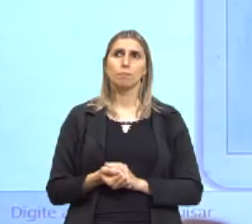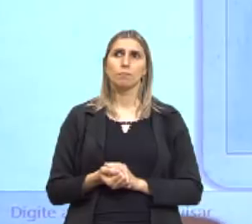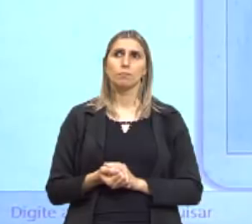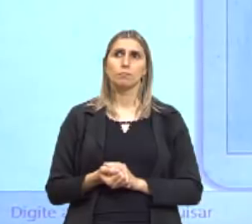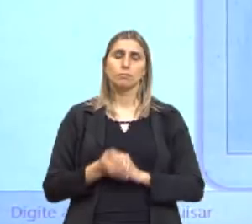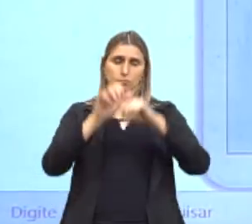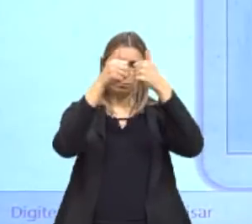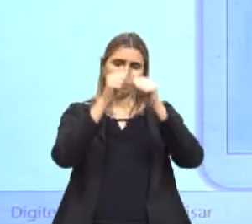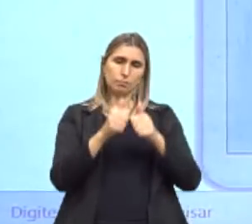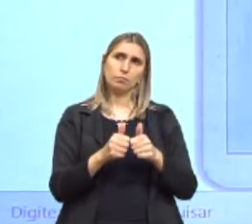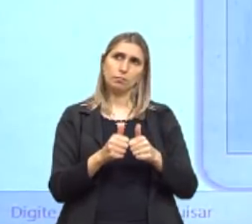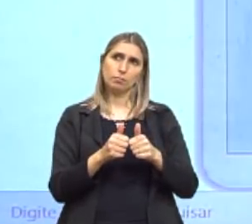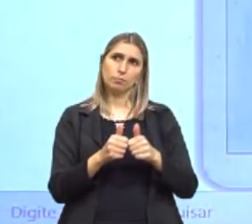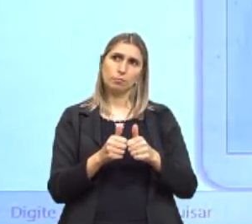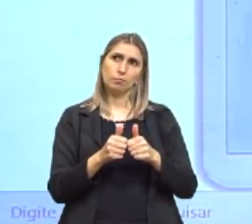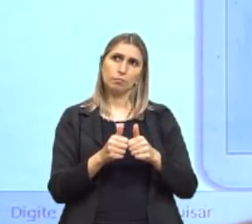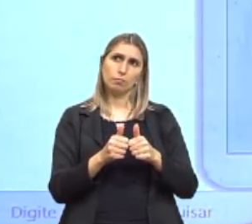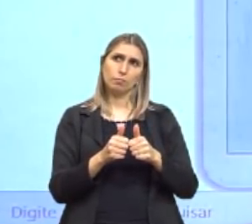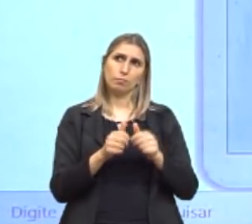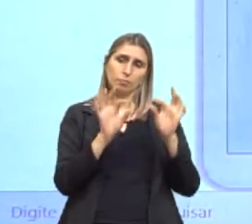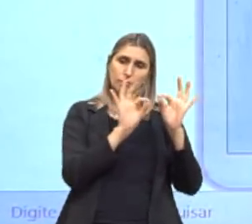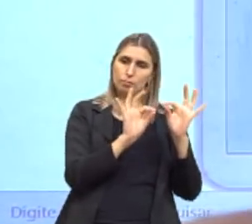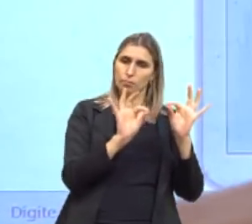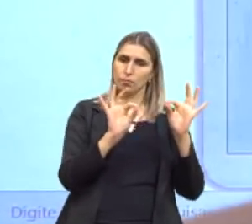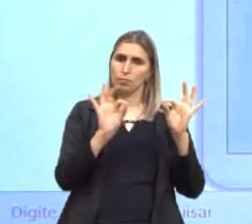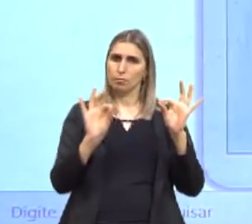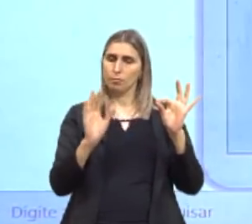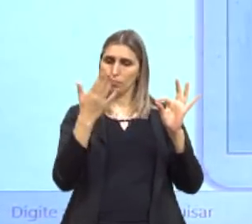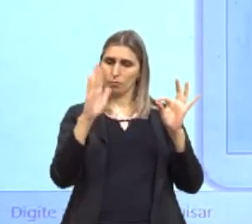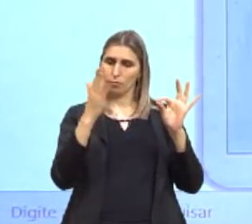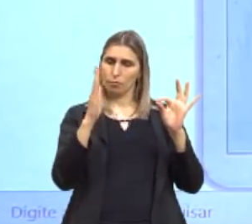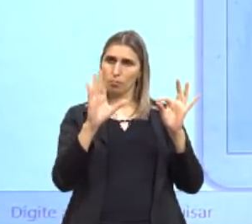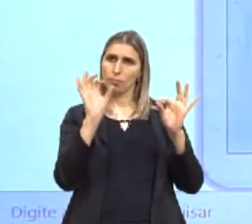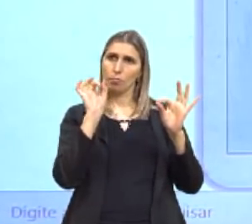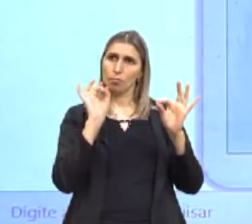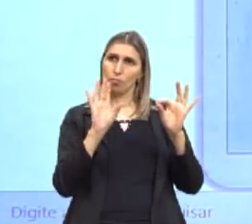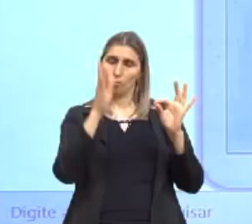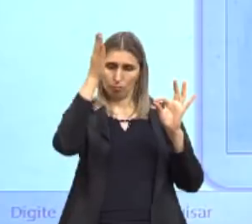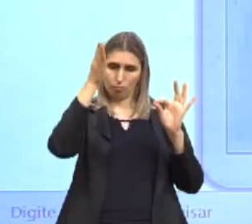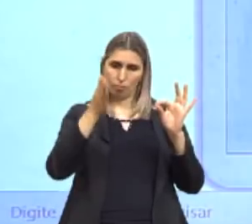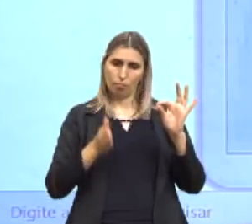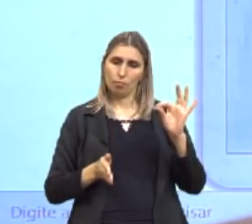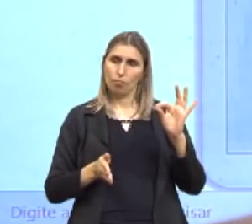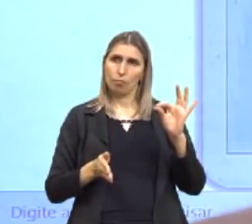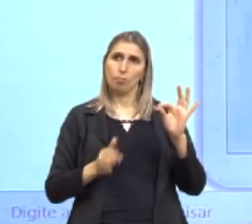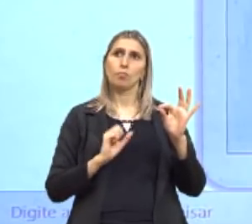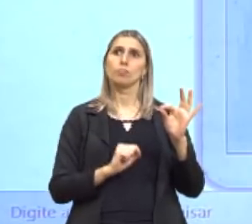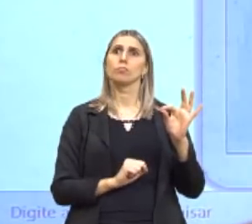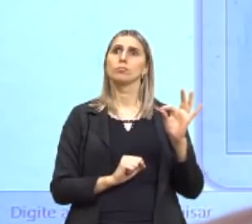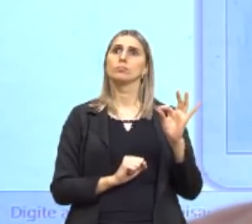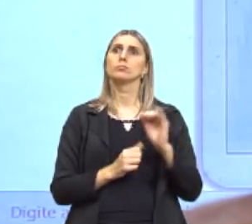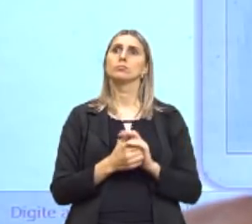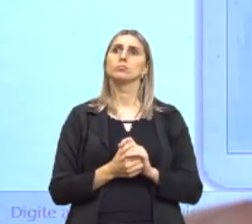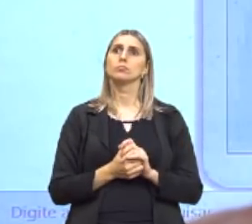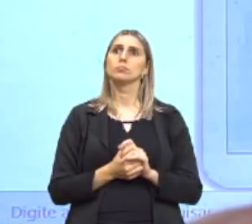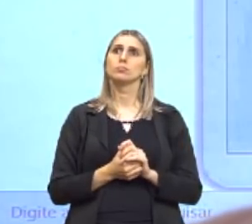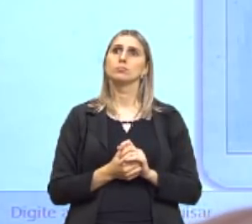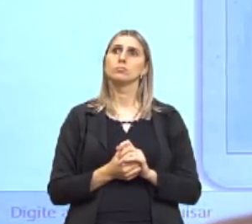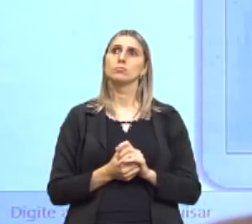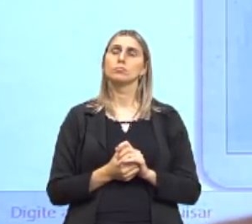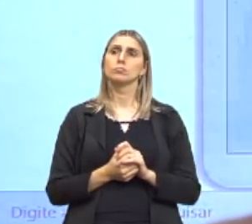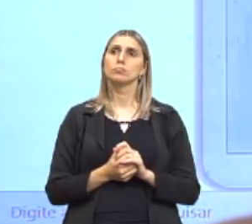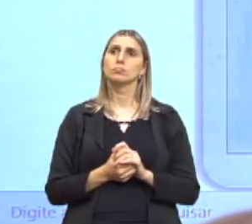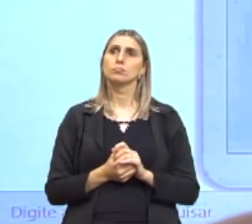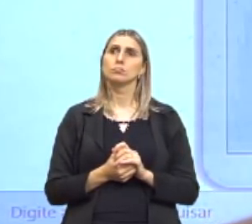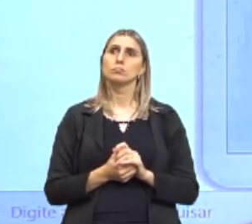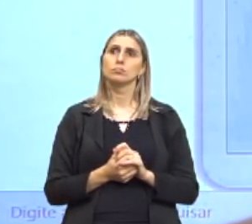a imagem dele vai se formar a mesma distância do espelho, só que dentro do espelho, certo? Então,